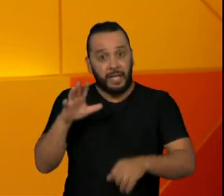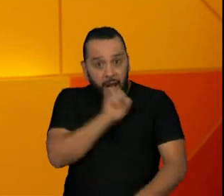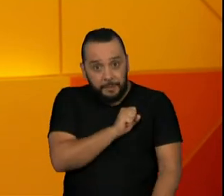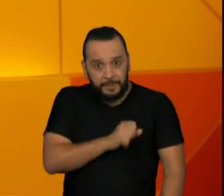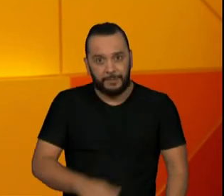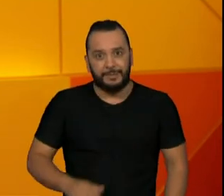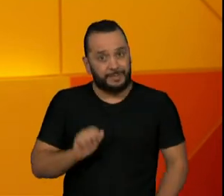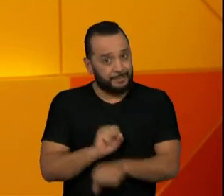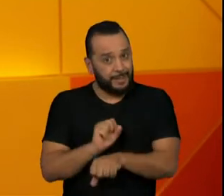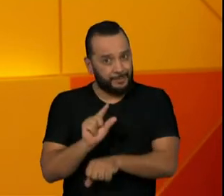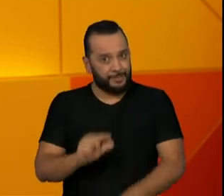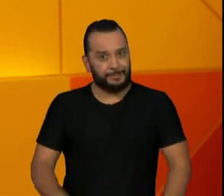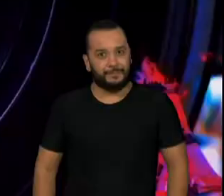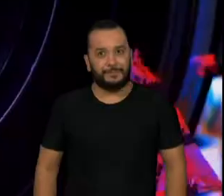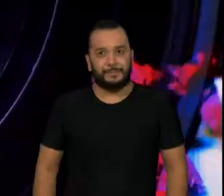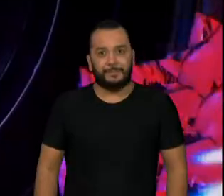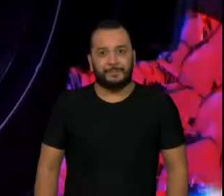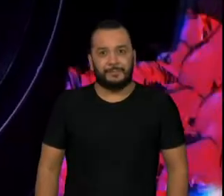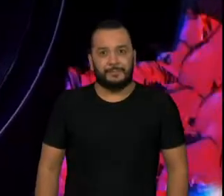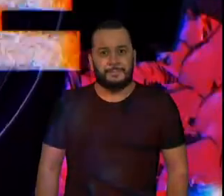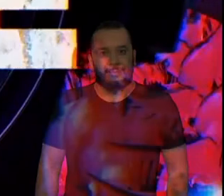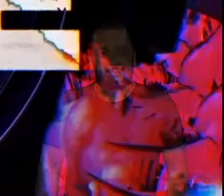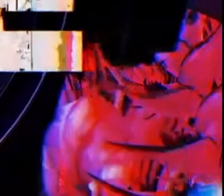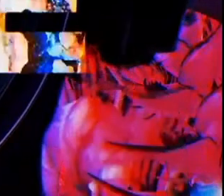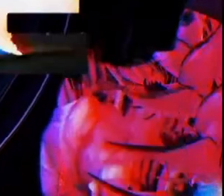bem rapidinho, não sai daí.